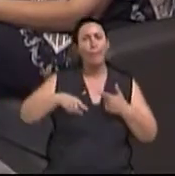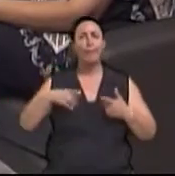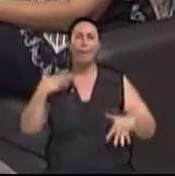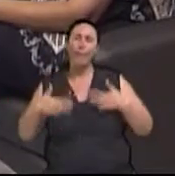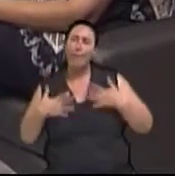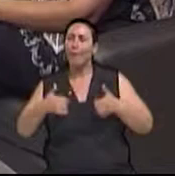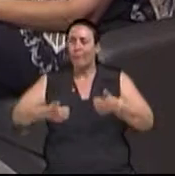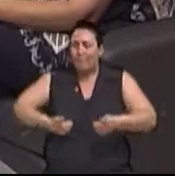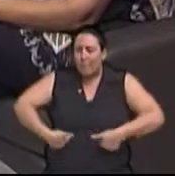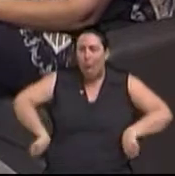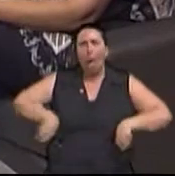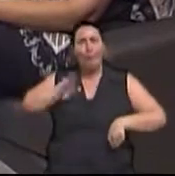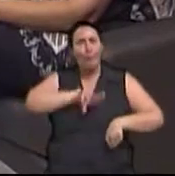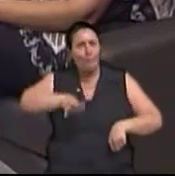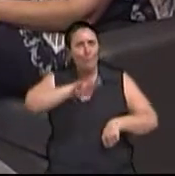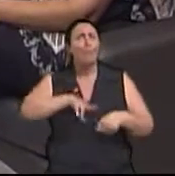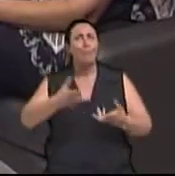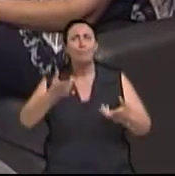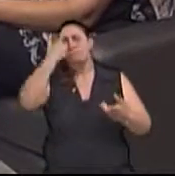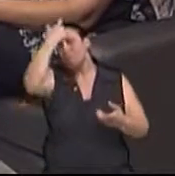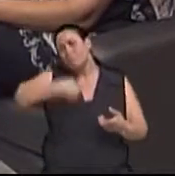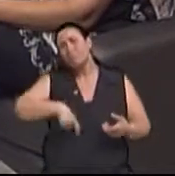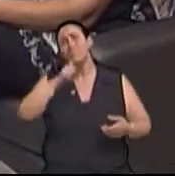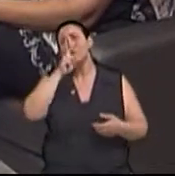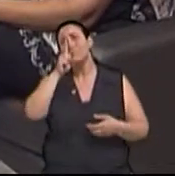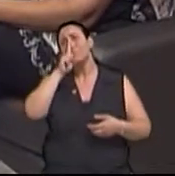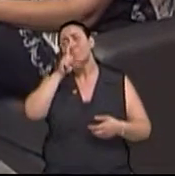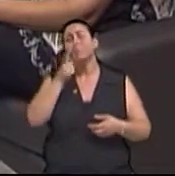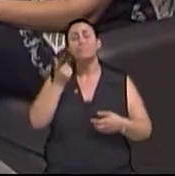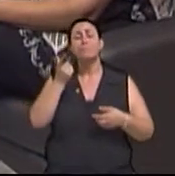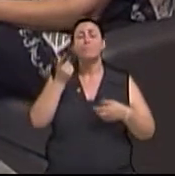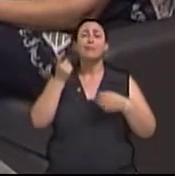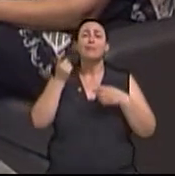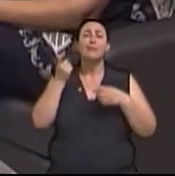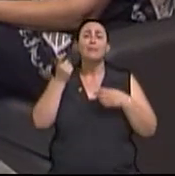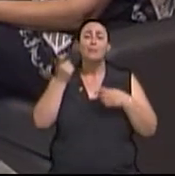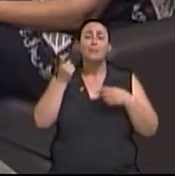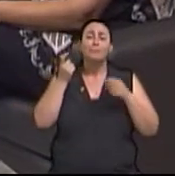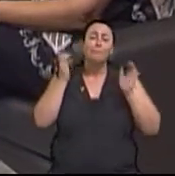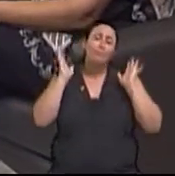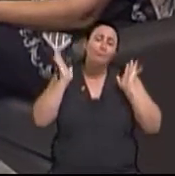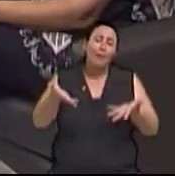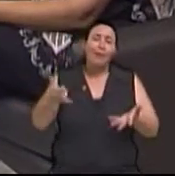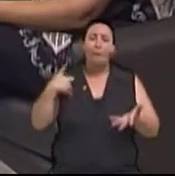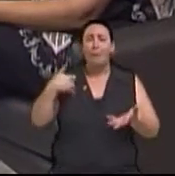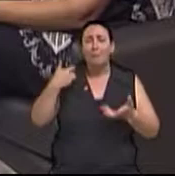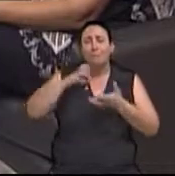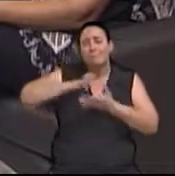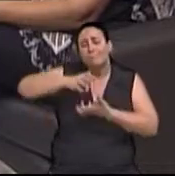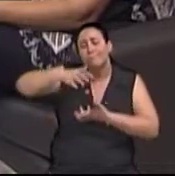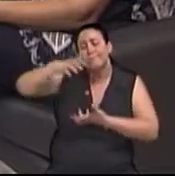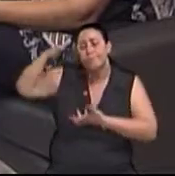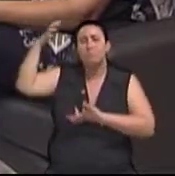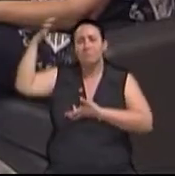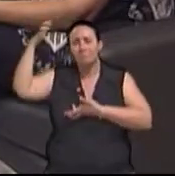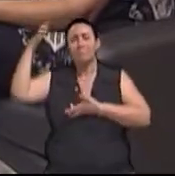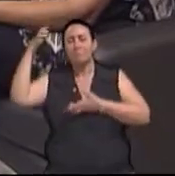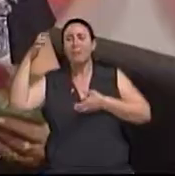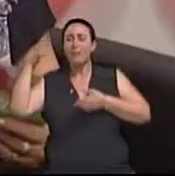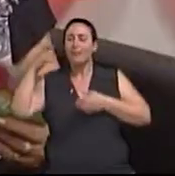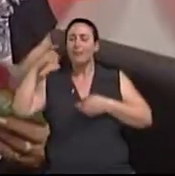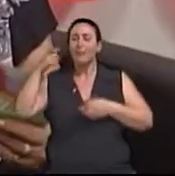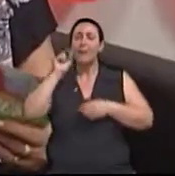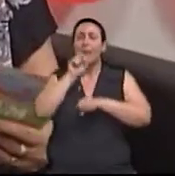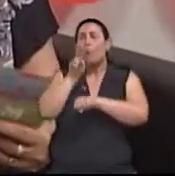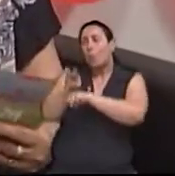deles né vou chegar aí a realmente Esse aspecto que é normalmente mais difícil para o cuidador né